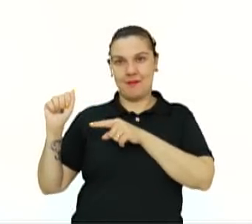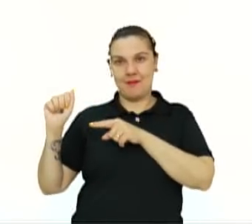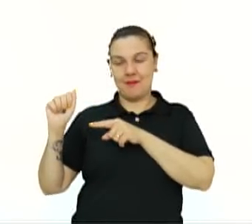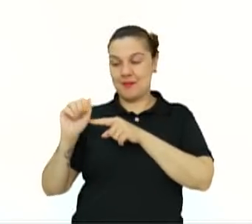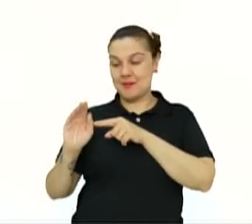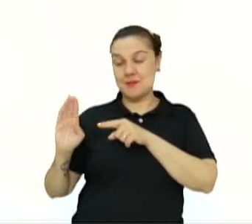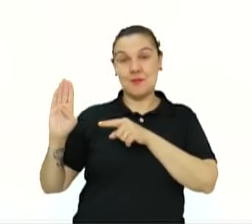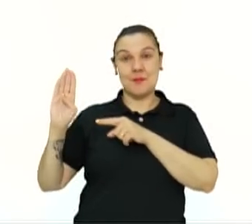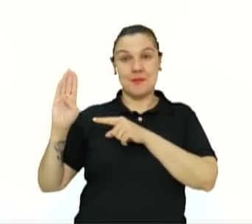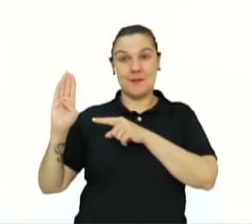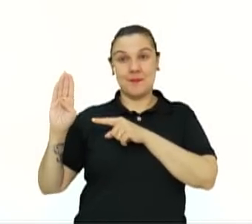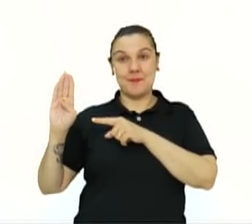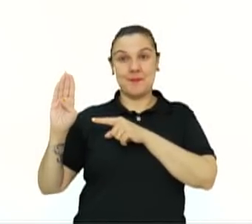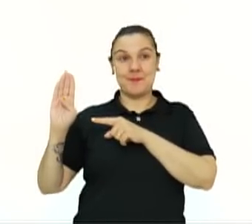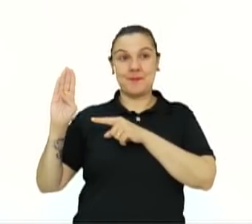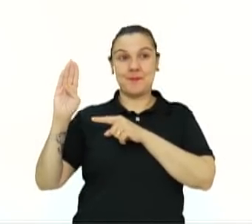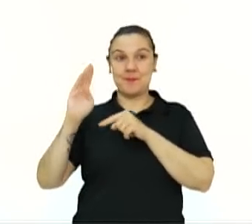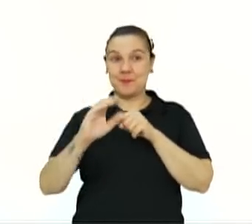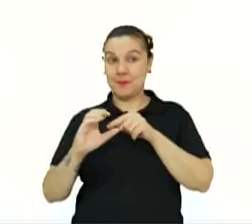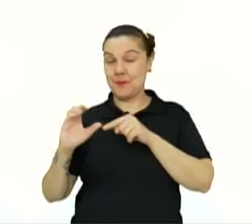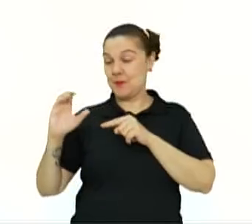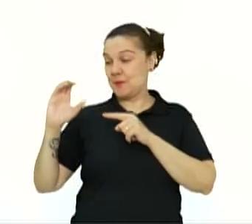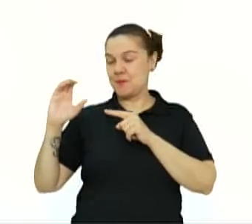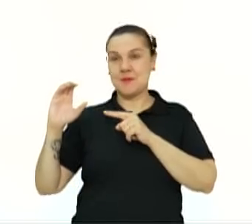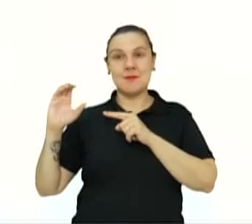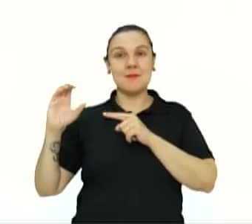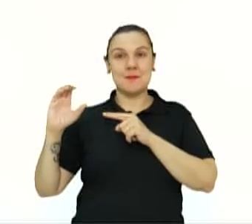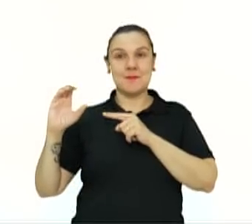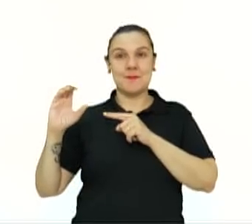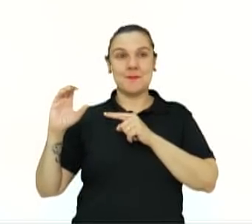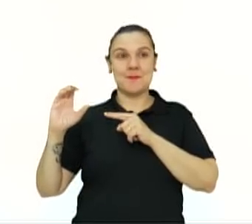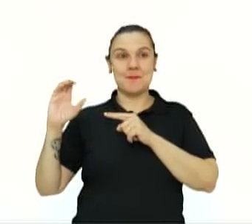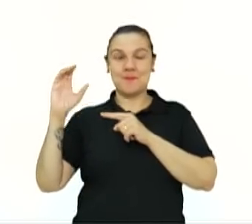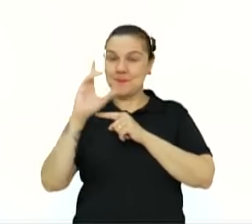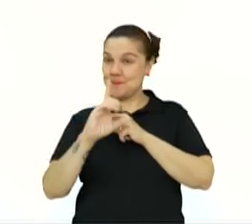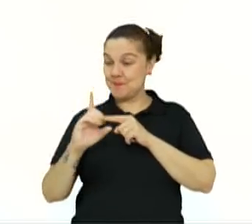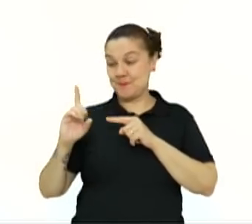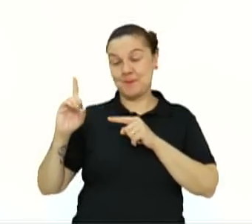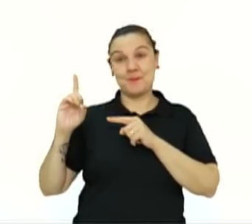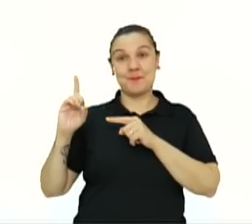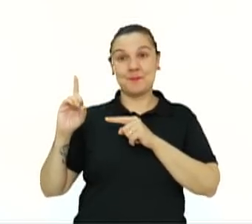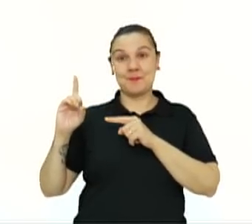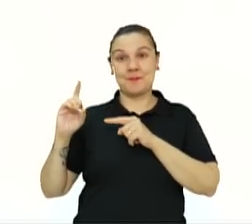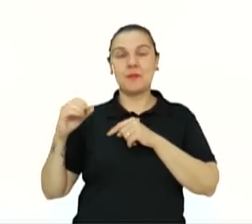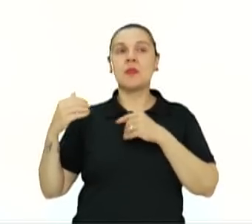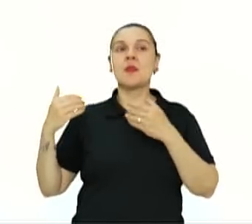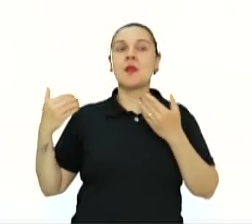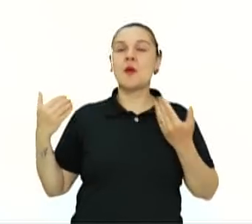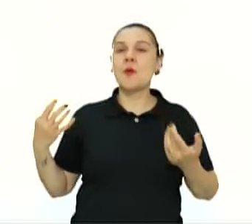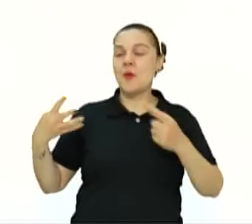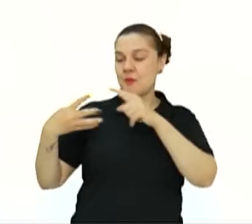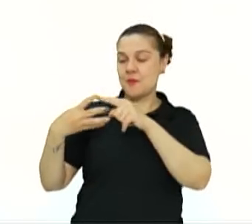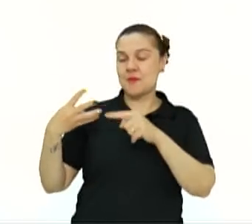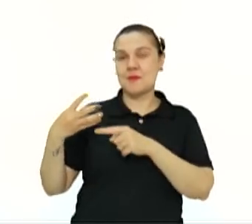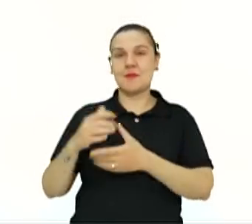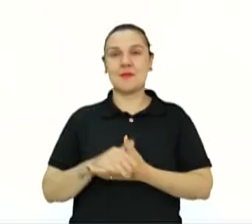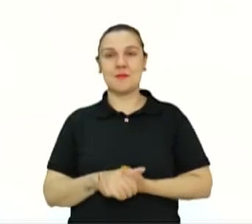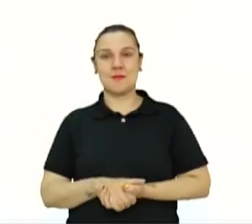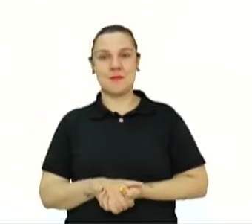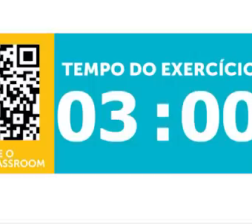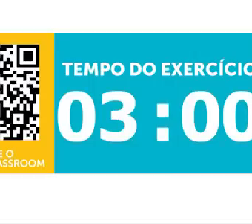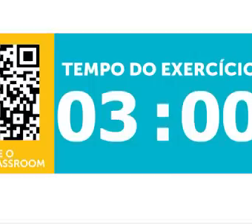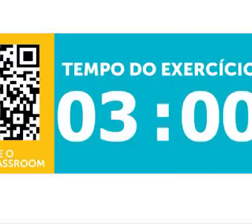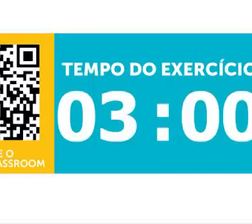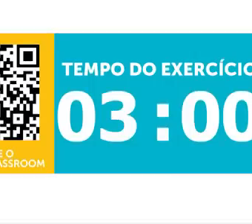sífilis. Na opção B, a gonorreia. Na opção C, a AIDS ou a opção D, a herpes?